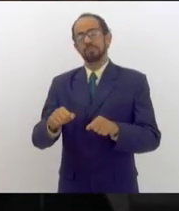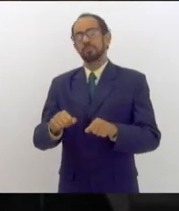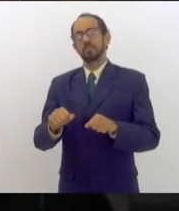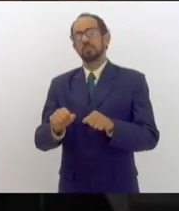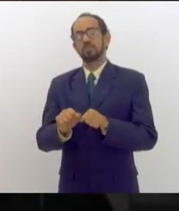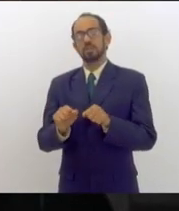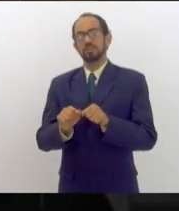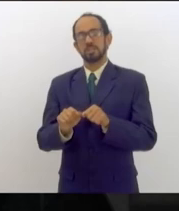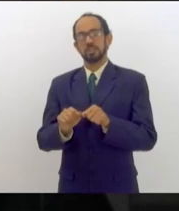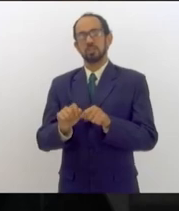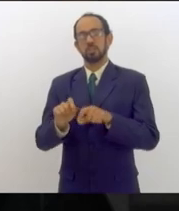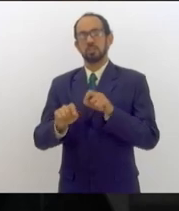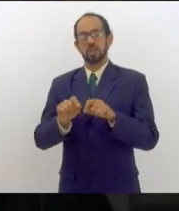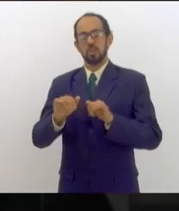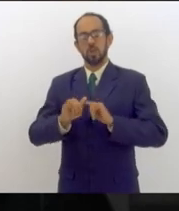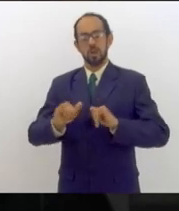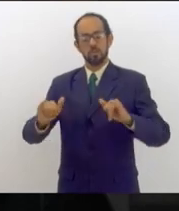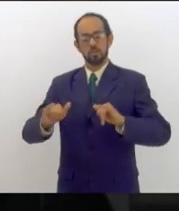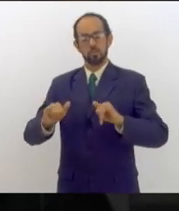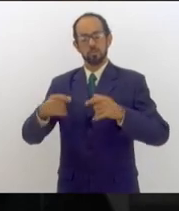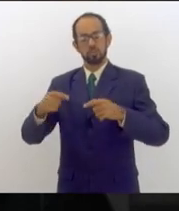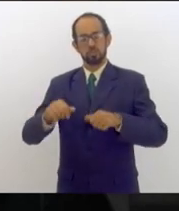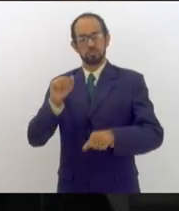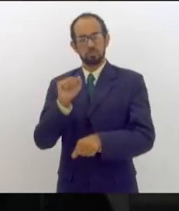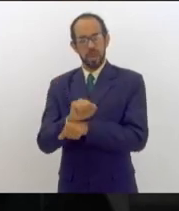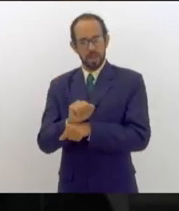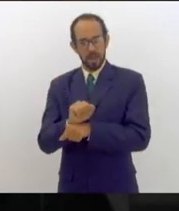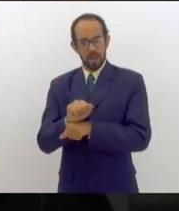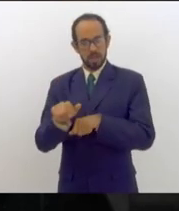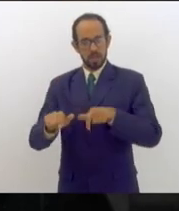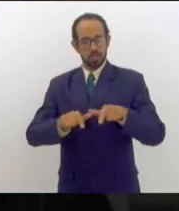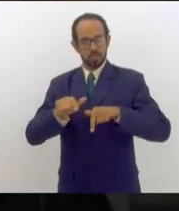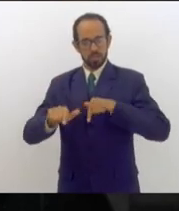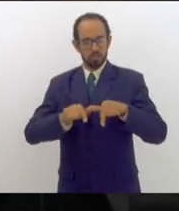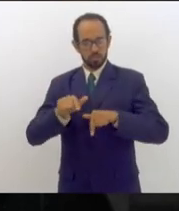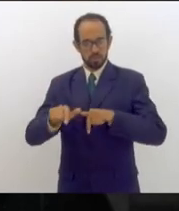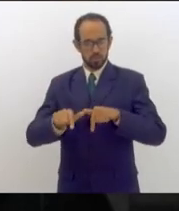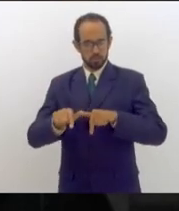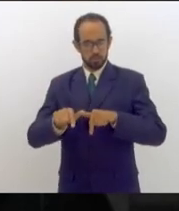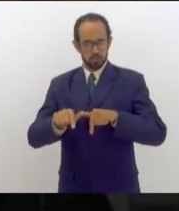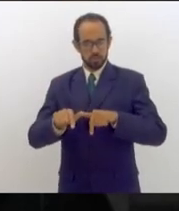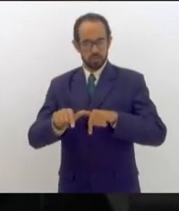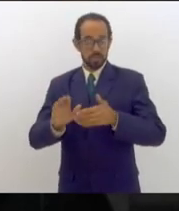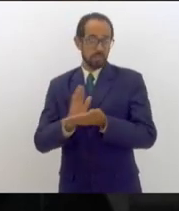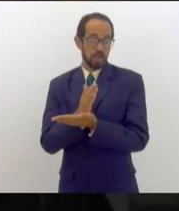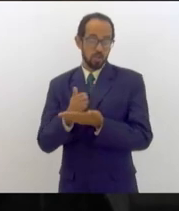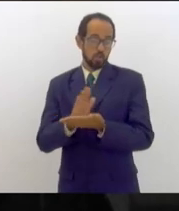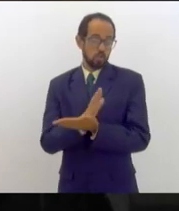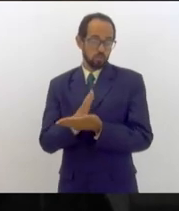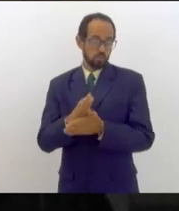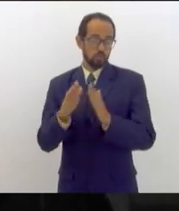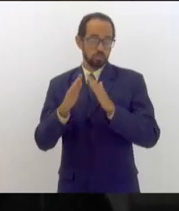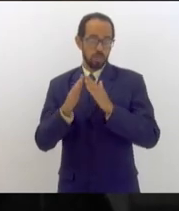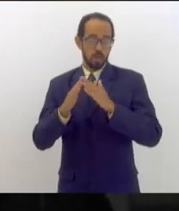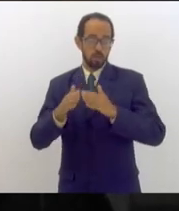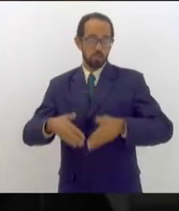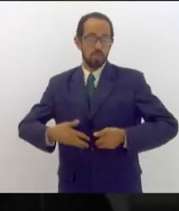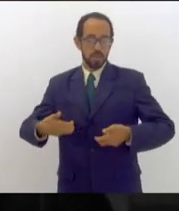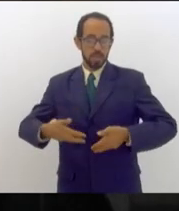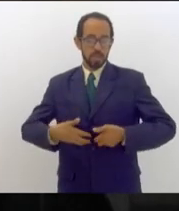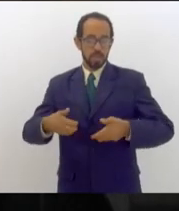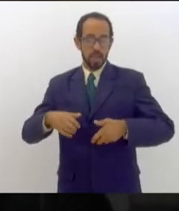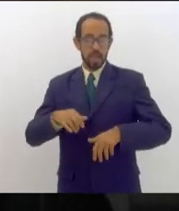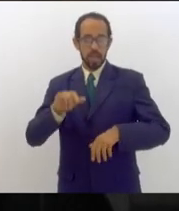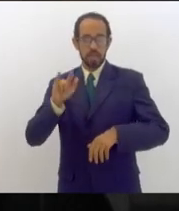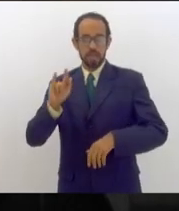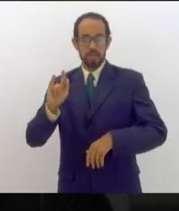quando a gente sabe que parte dos usuários das marcas não tem sequer opção Quem mora em Paquetá Quem mora na Ilha Grande